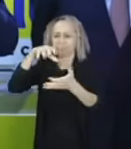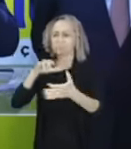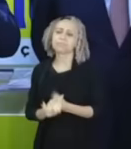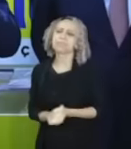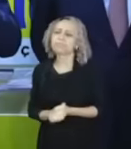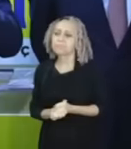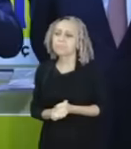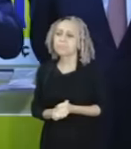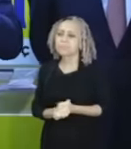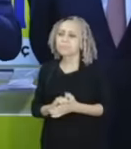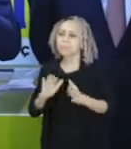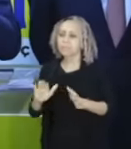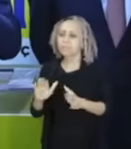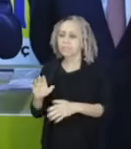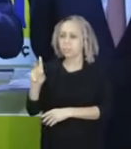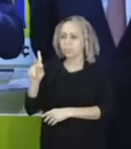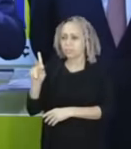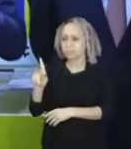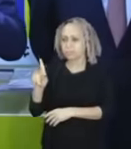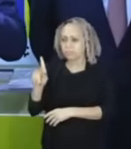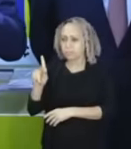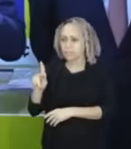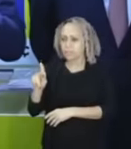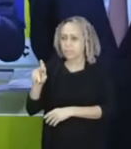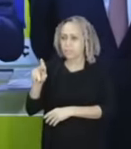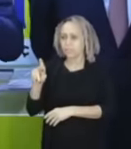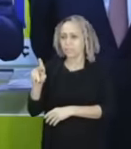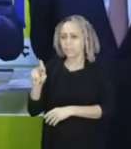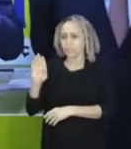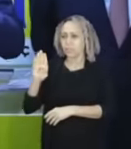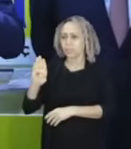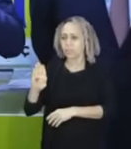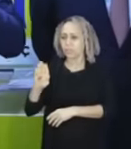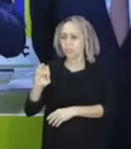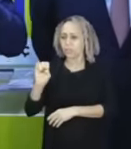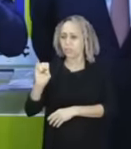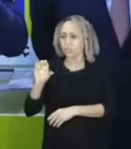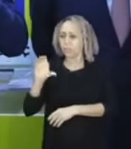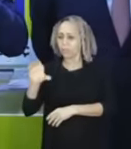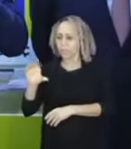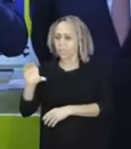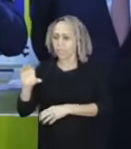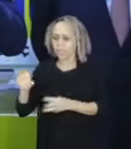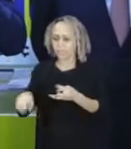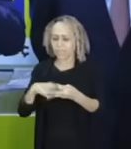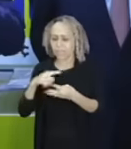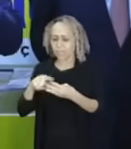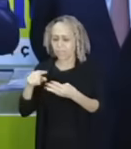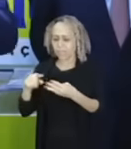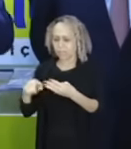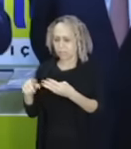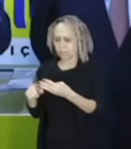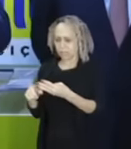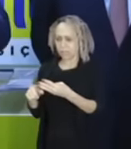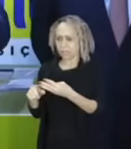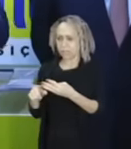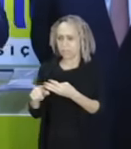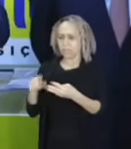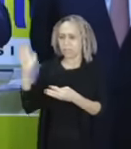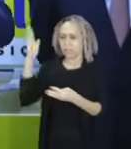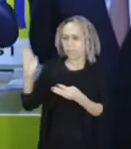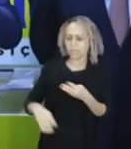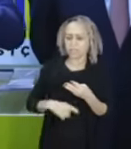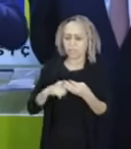mudanças climáticas é o Bic Brasil Indonésia e Congo nas Américas o Brasil especialmente